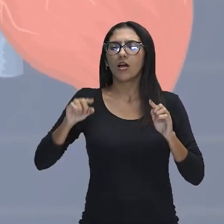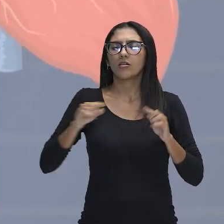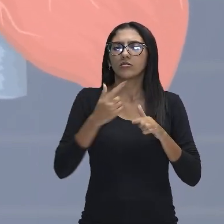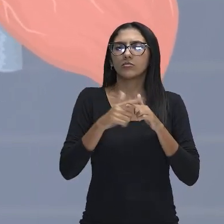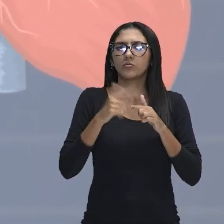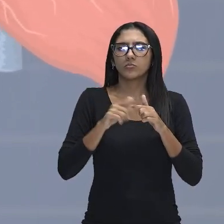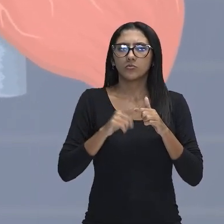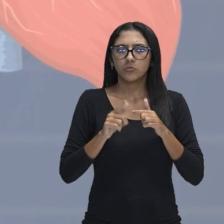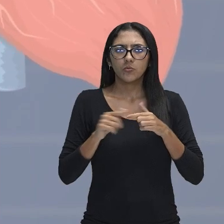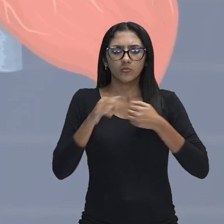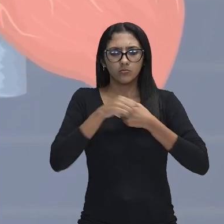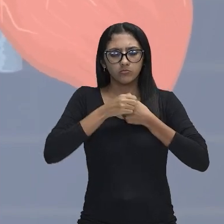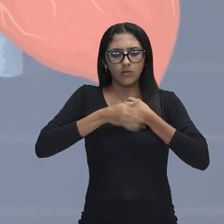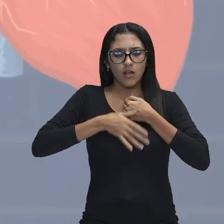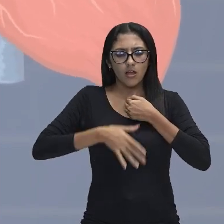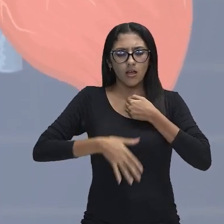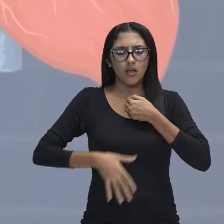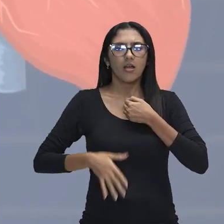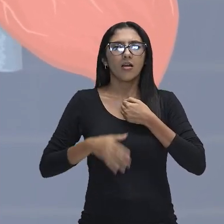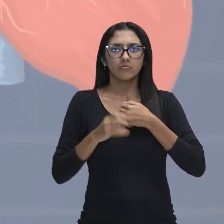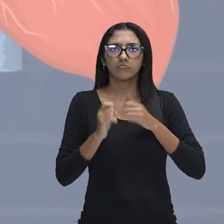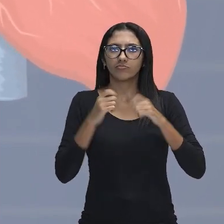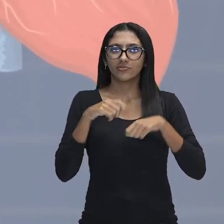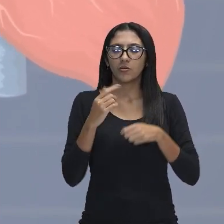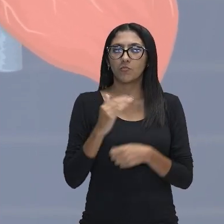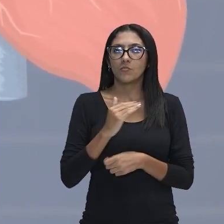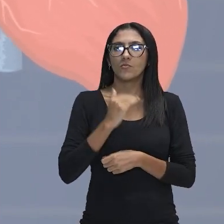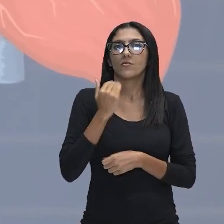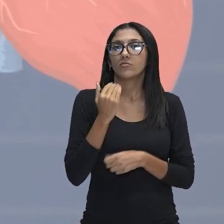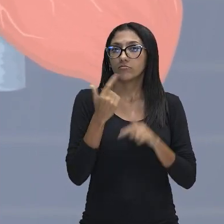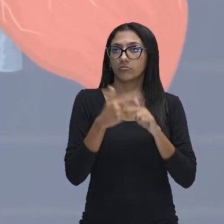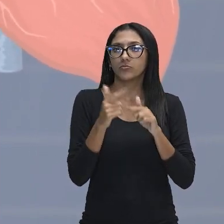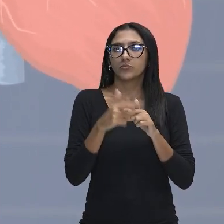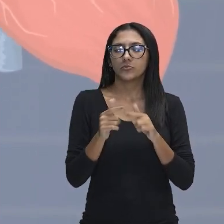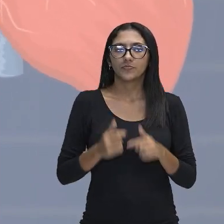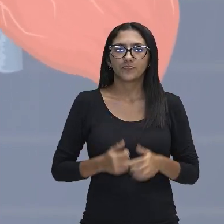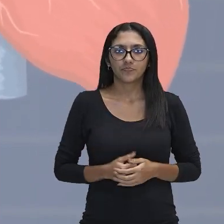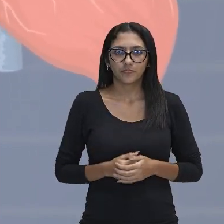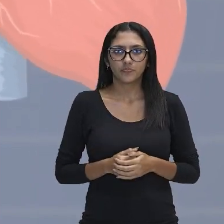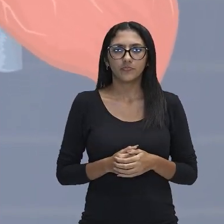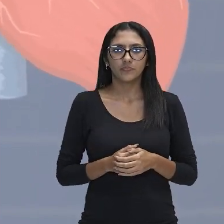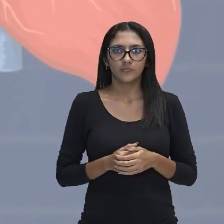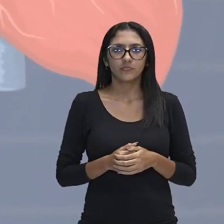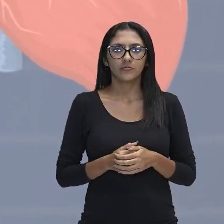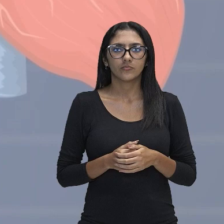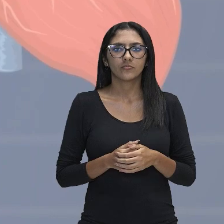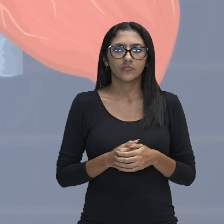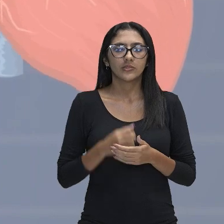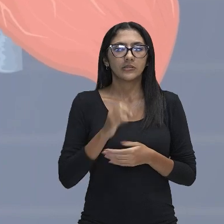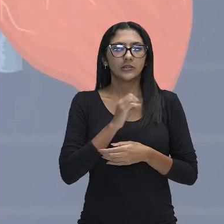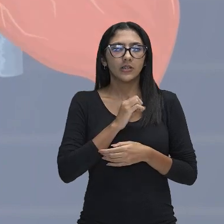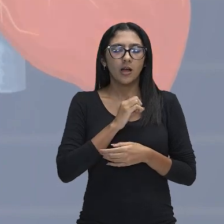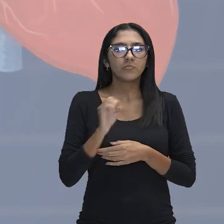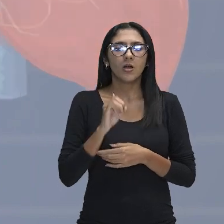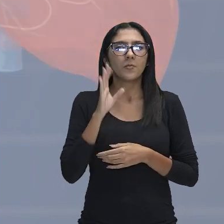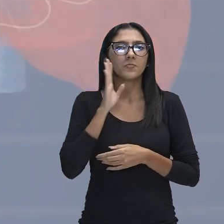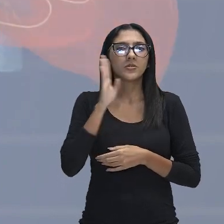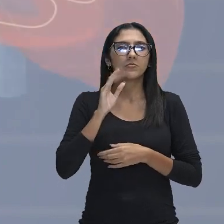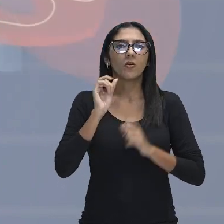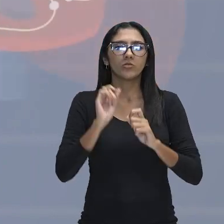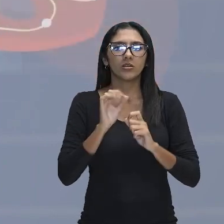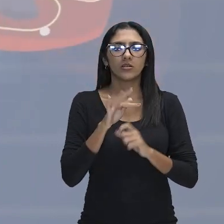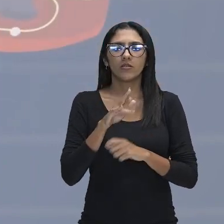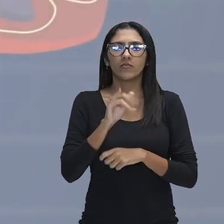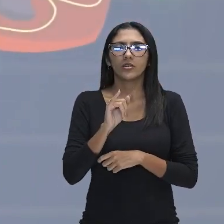levar, em casos extremos, à morte súbita. A arritmia cardíaca mais prevalente na população é a